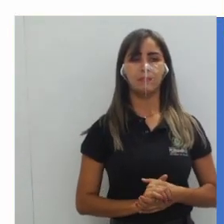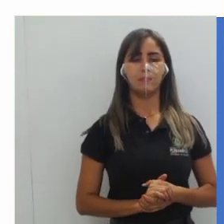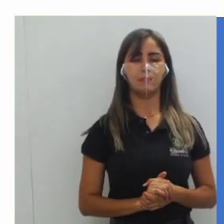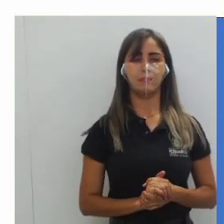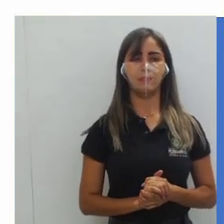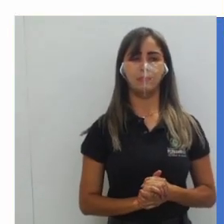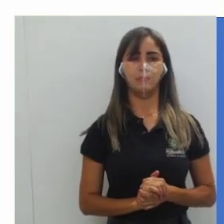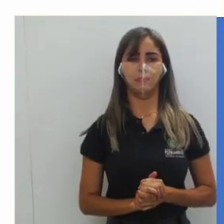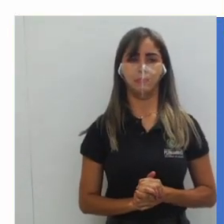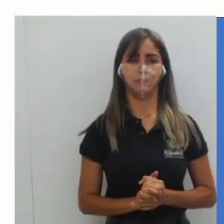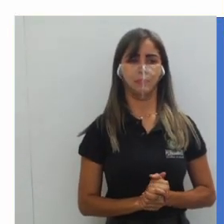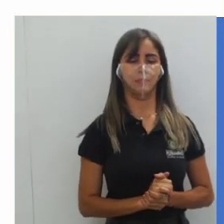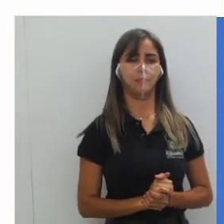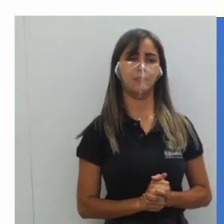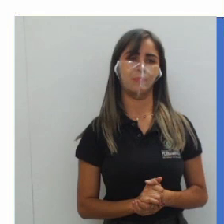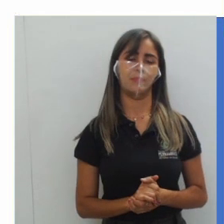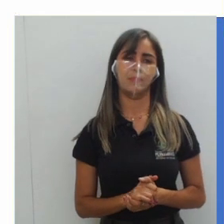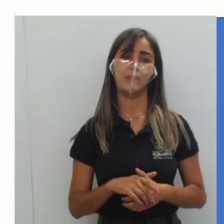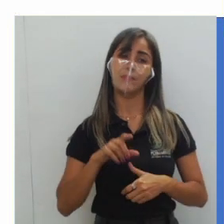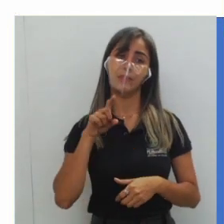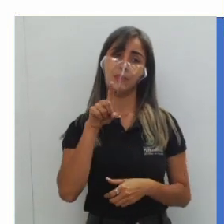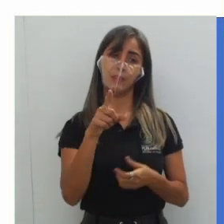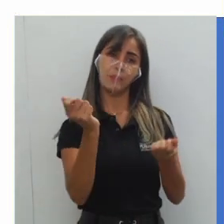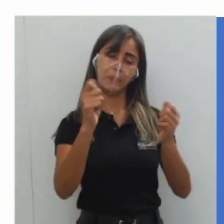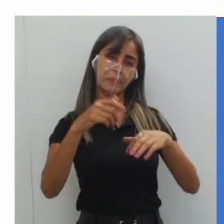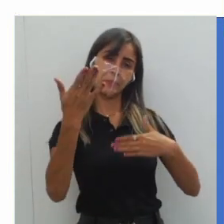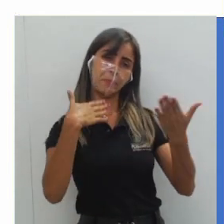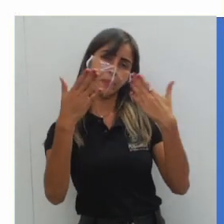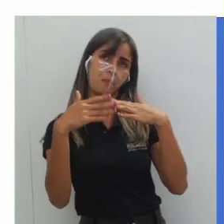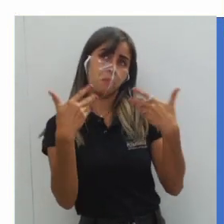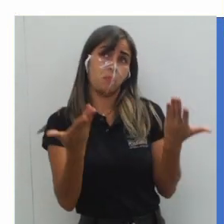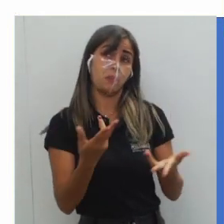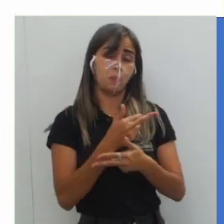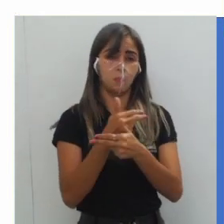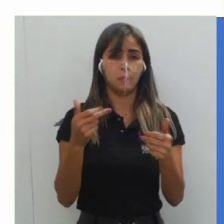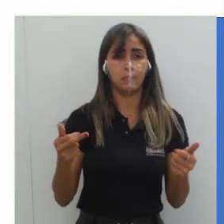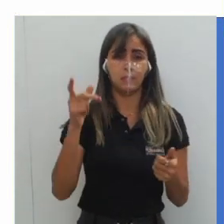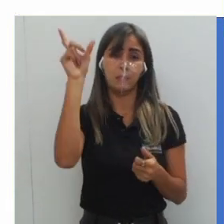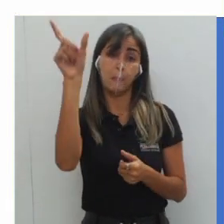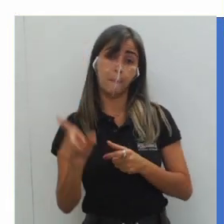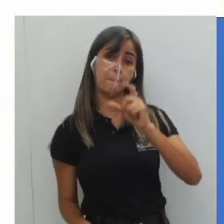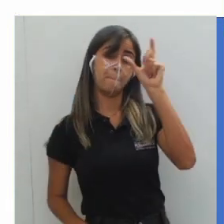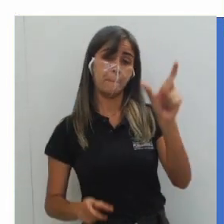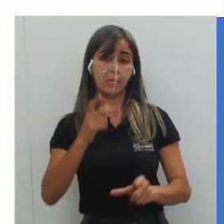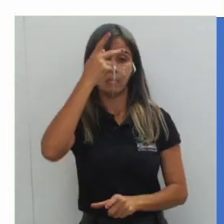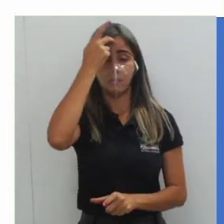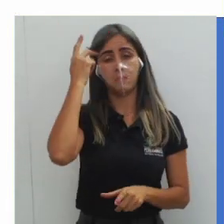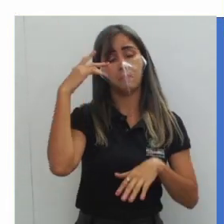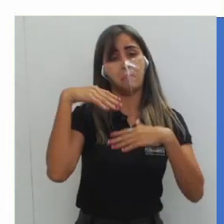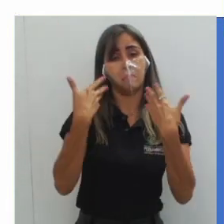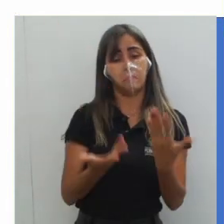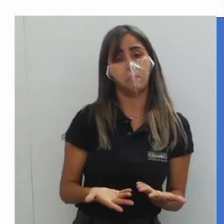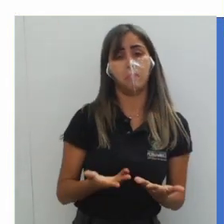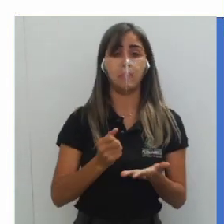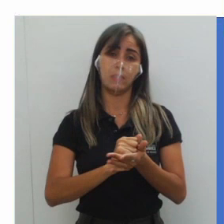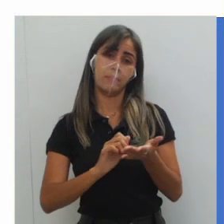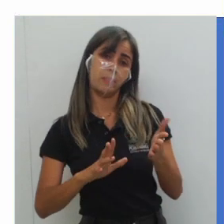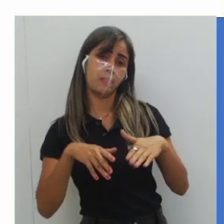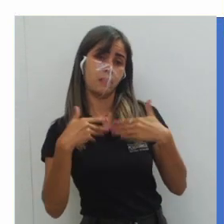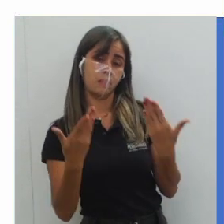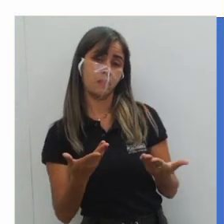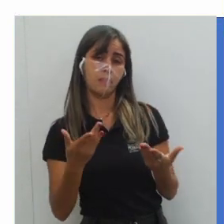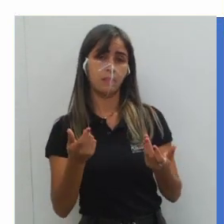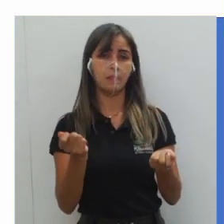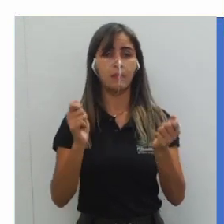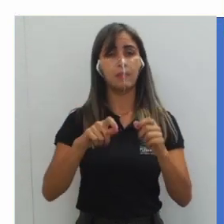thing, person, action with another. Você pode comparar uma coisa, pessoa ou uma ação entre